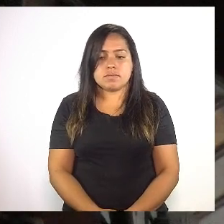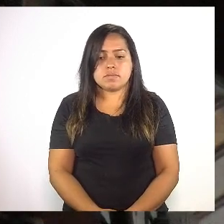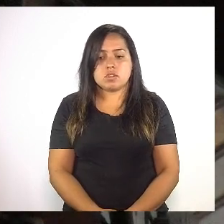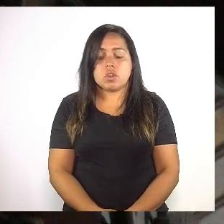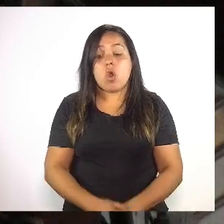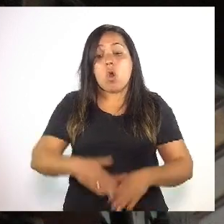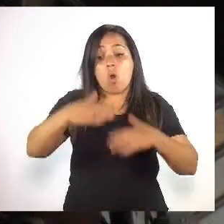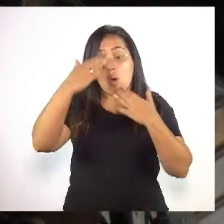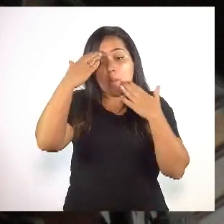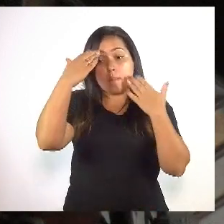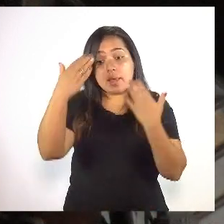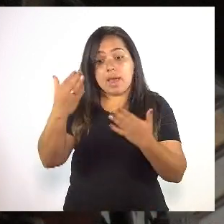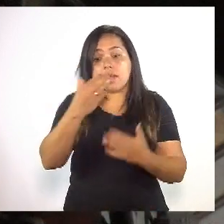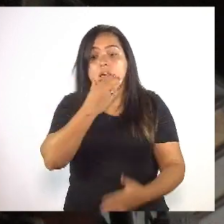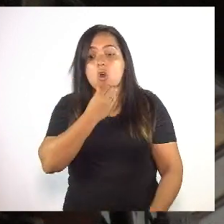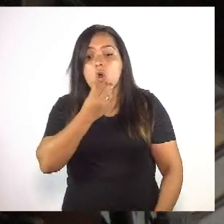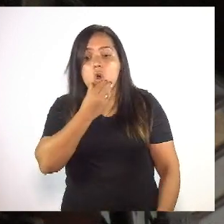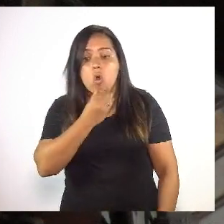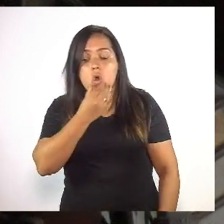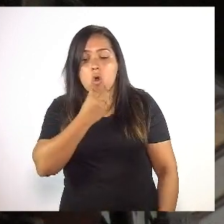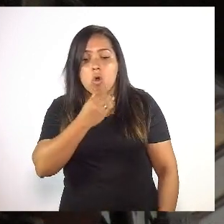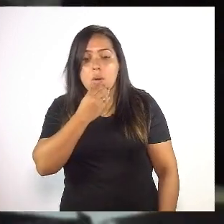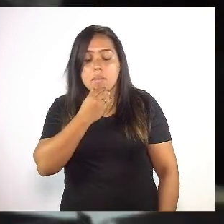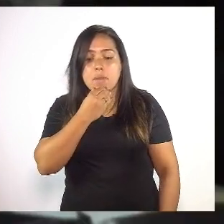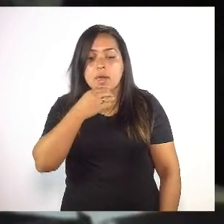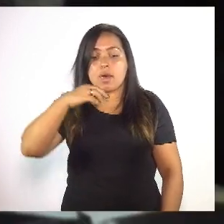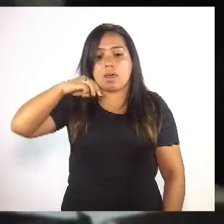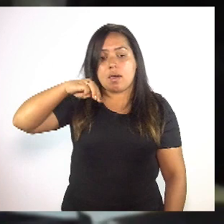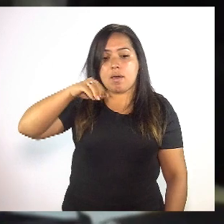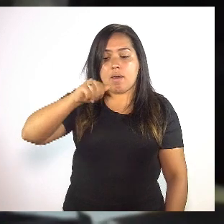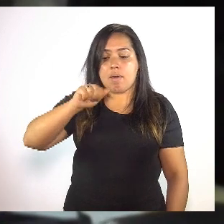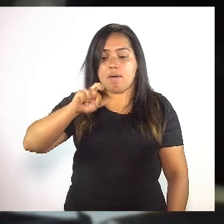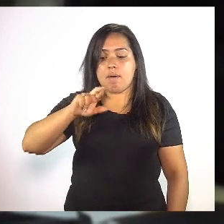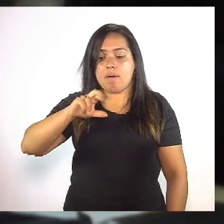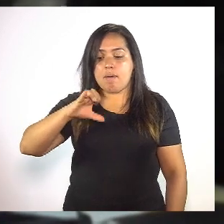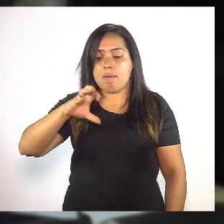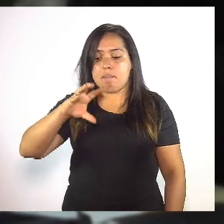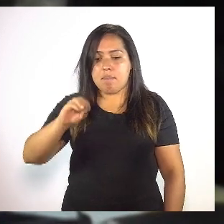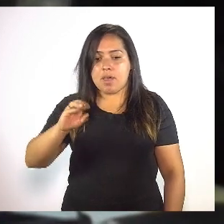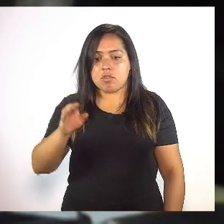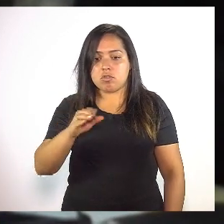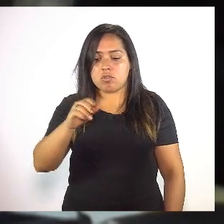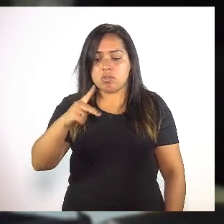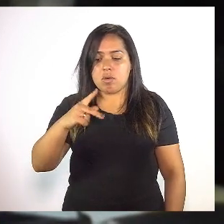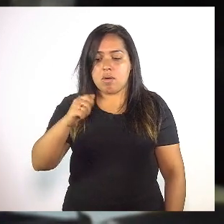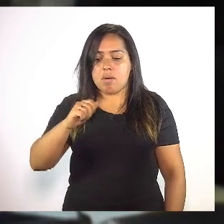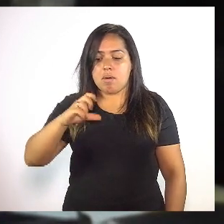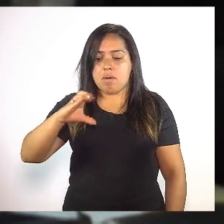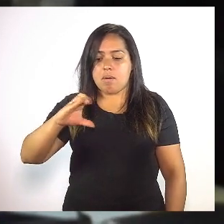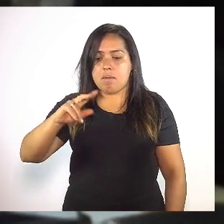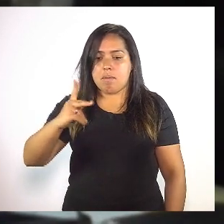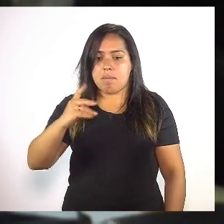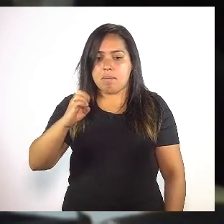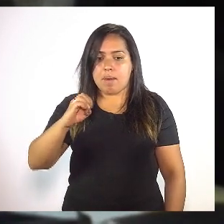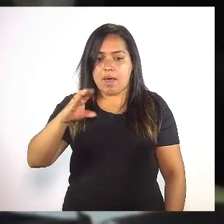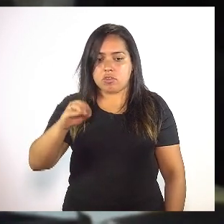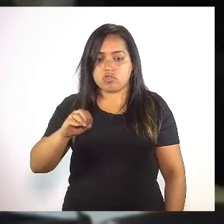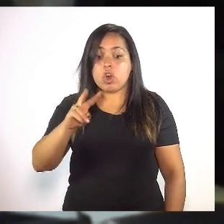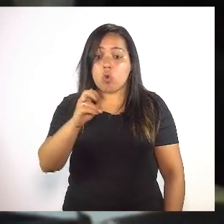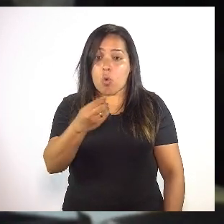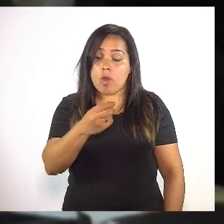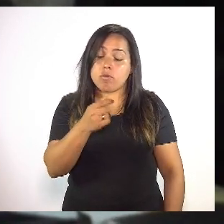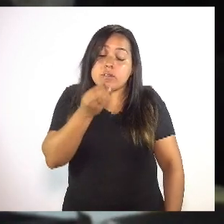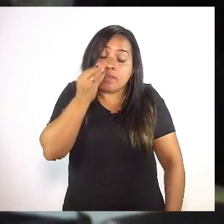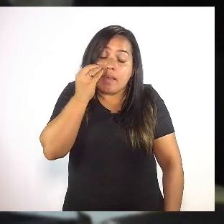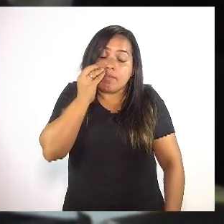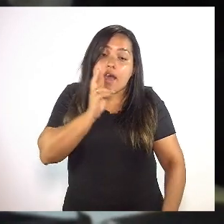Obrigado, deputado Márcio Pacheco. Obrigado, presidente, pela oportunidade de tentar dar uma rápida resposta para alguns dos pontos levantados